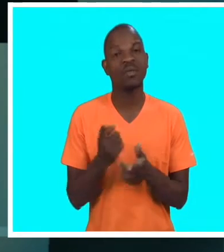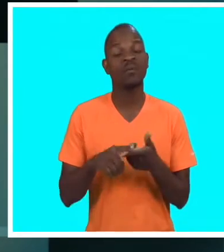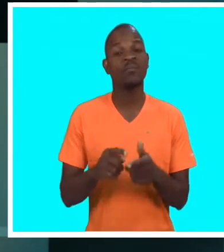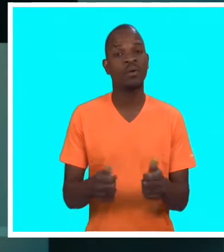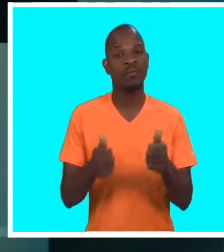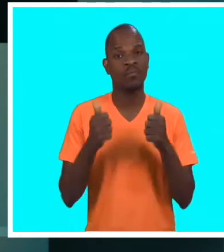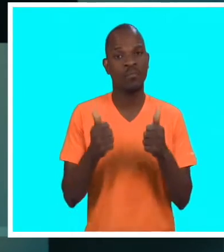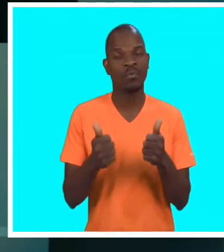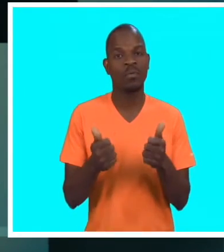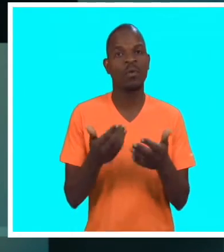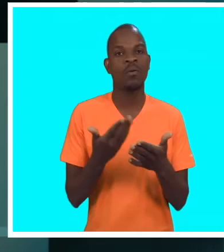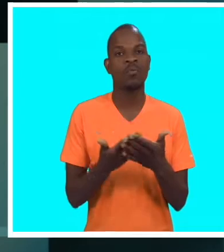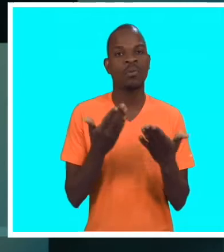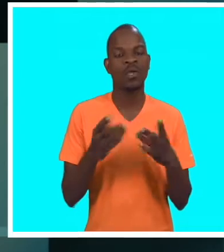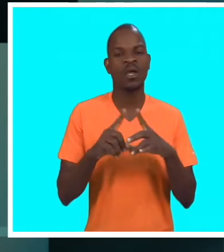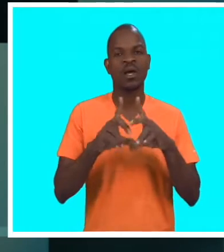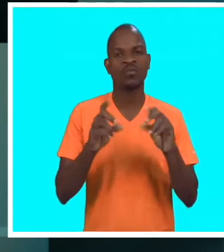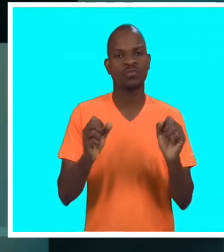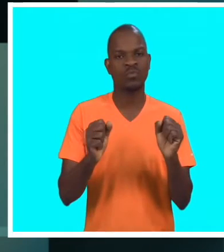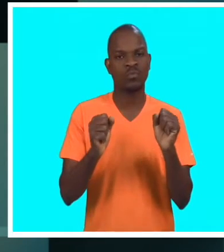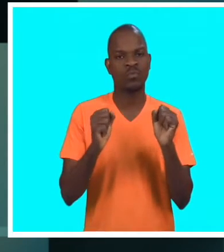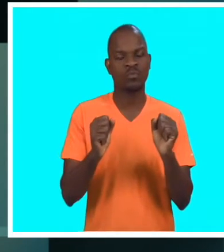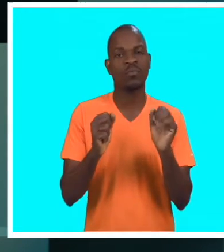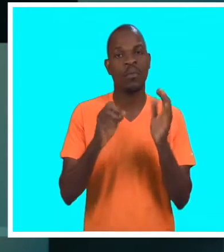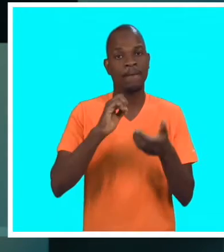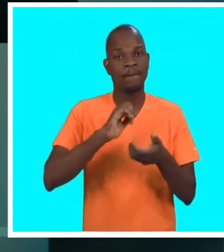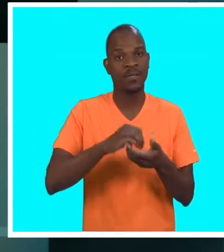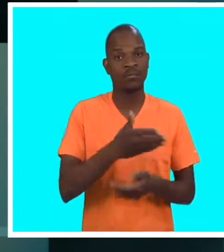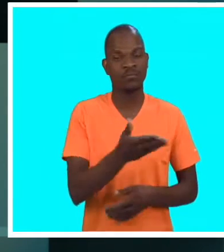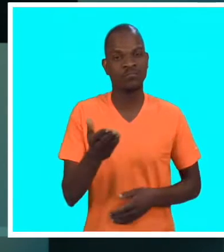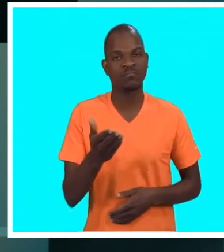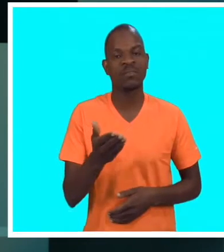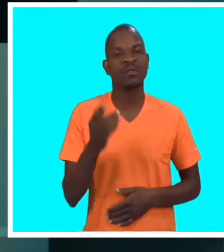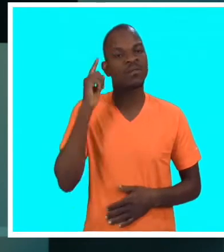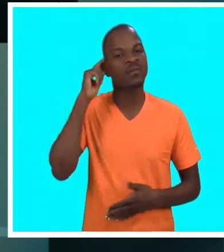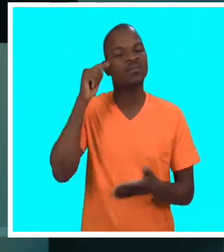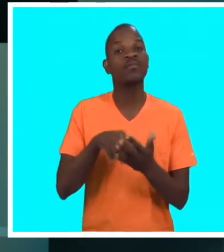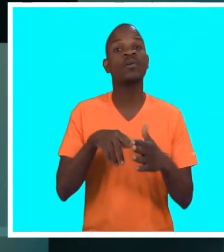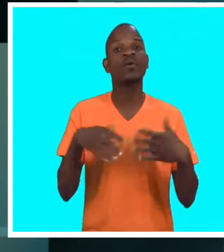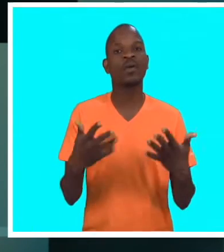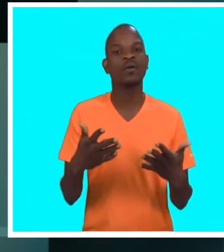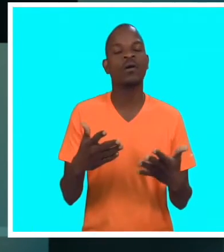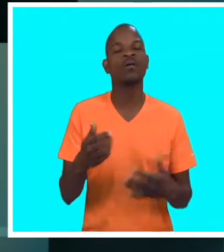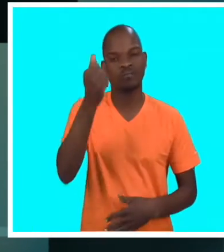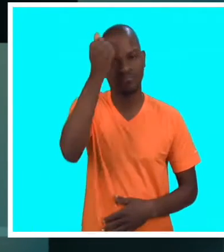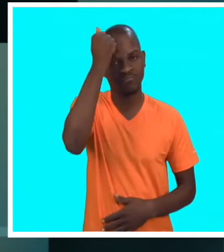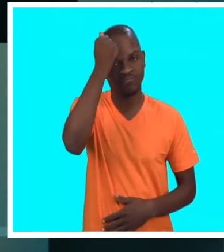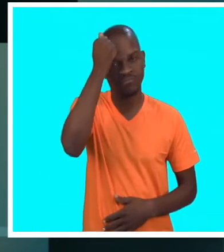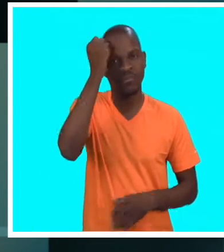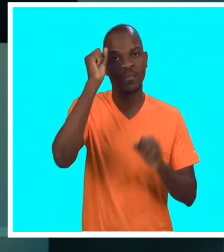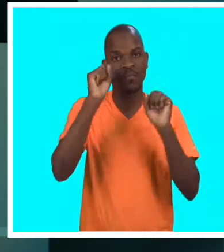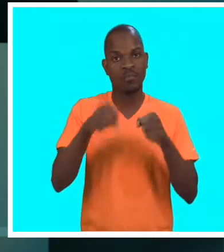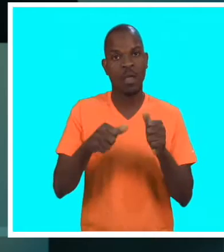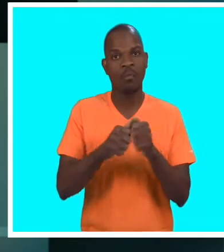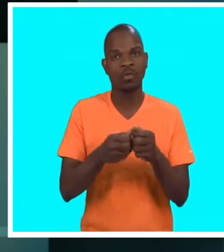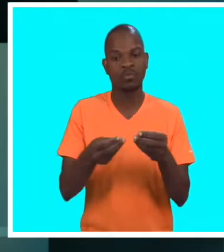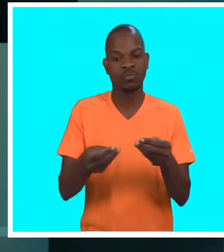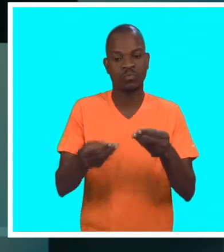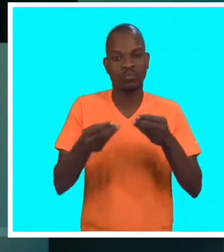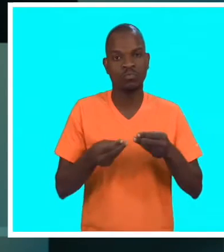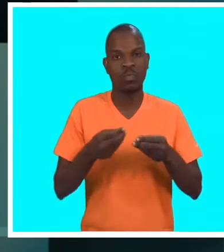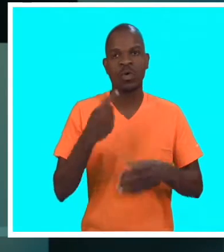gestos desta natureza significa que é um reconhecimento daquilo que é entregue, mas a entrega não